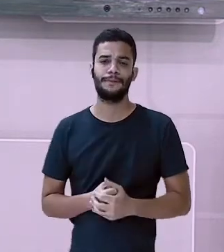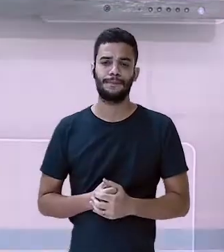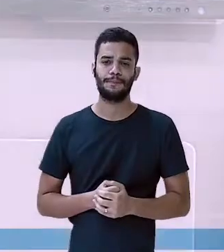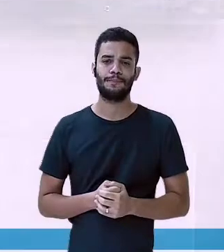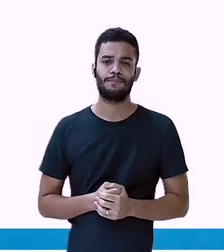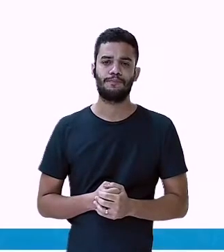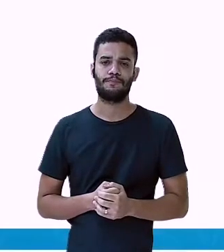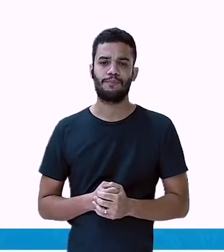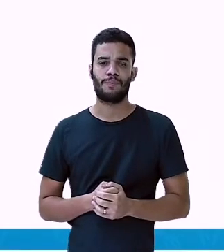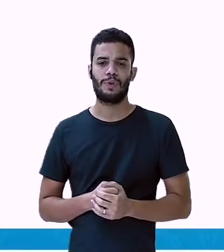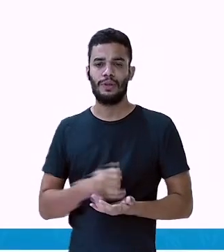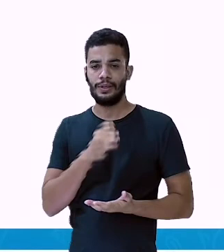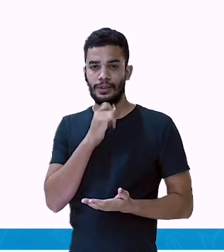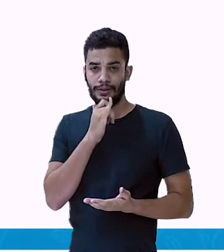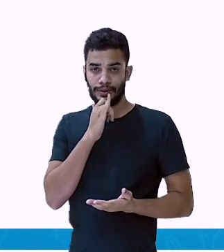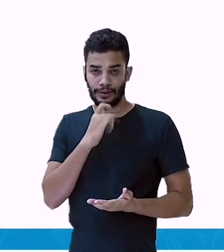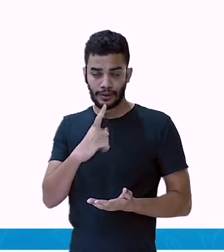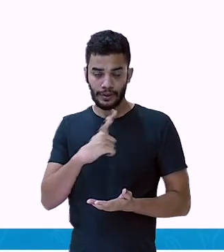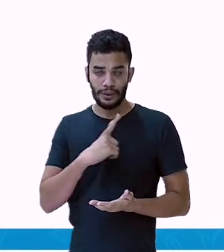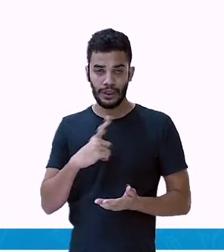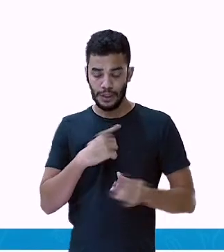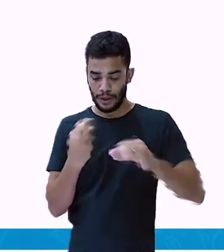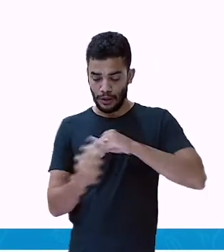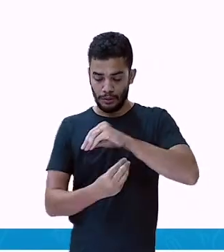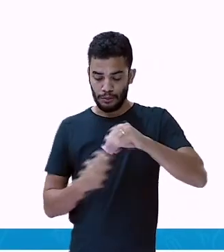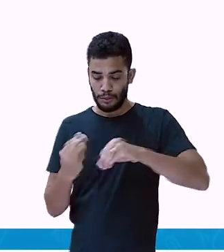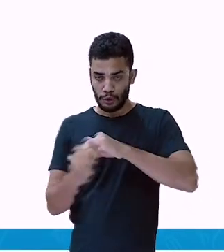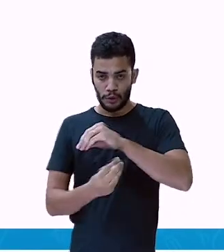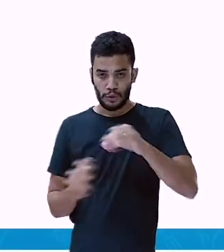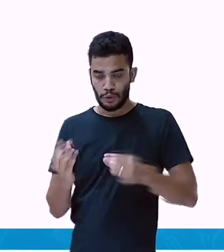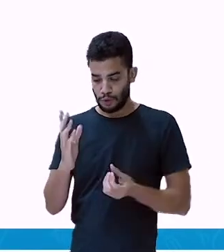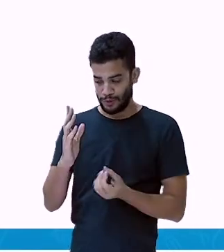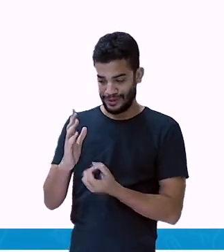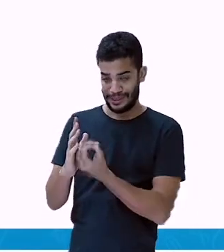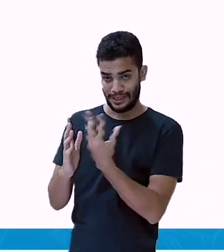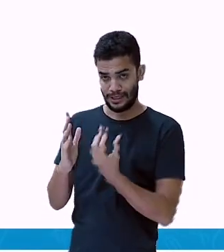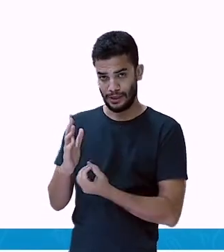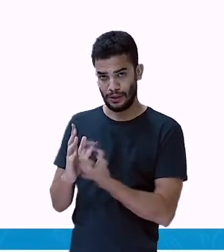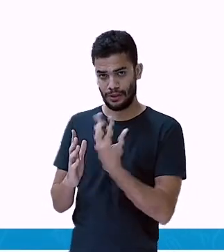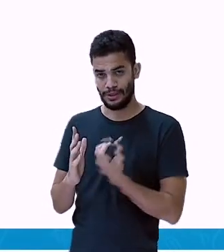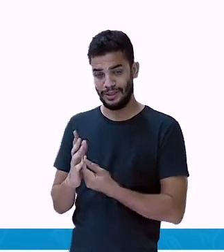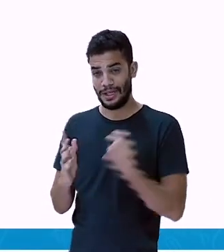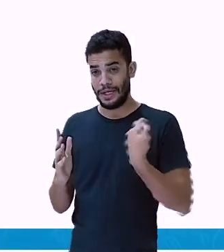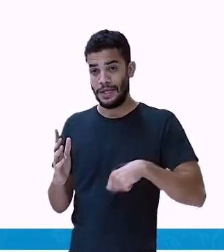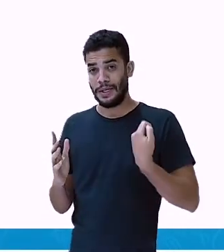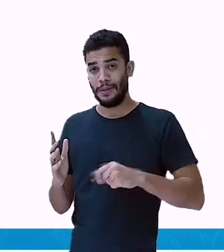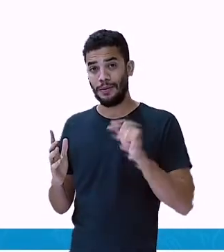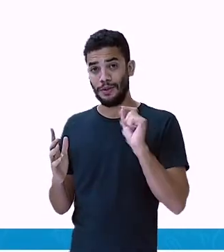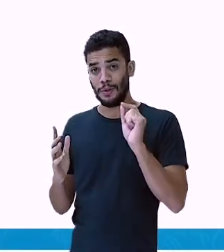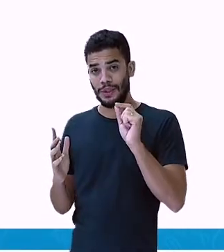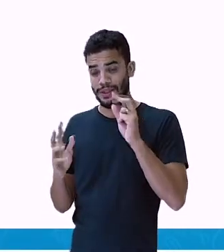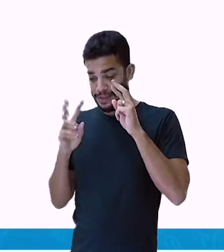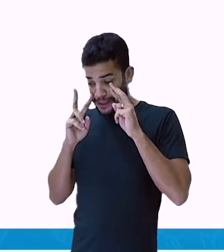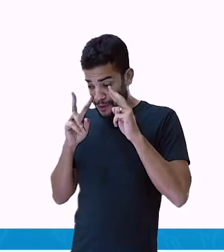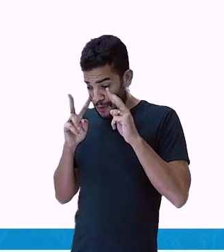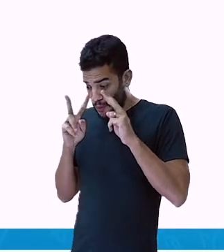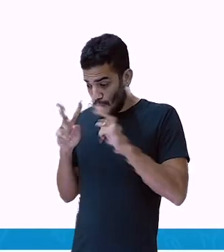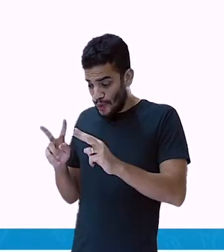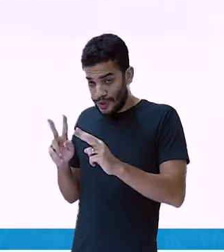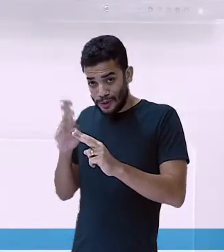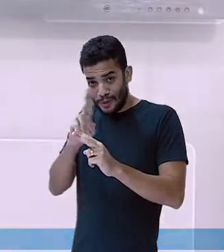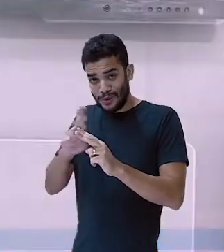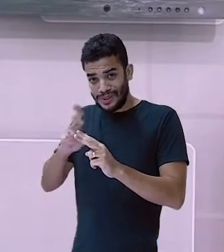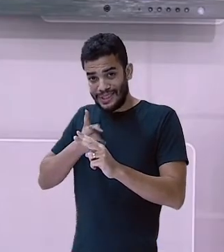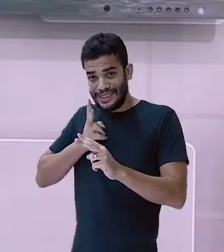Há algumas misturas heterogêneas que os componentes são visíveis apenas por meio do microscópio.